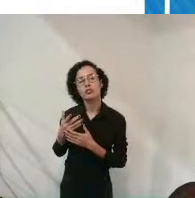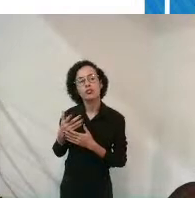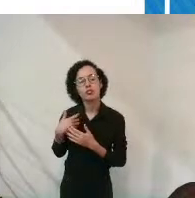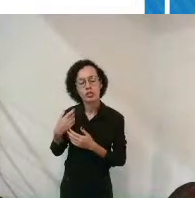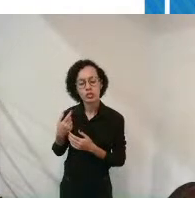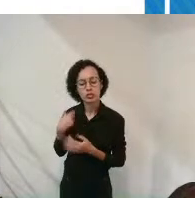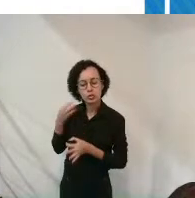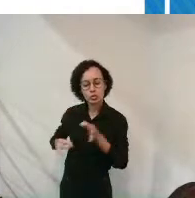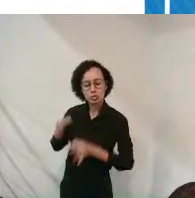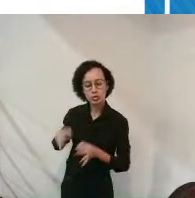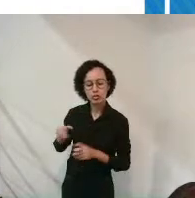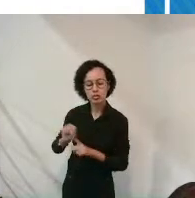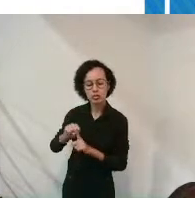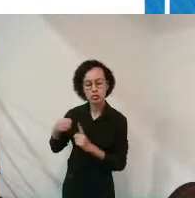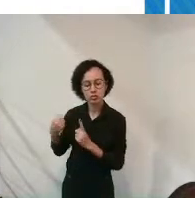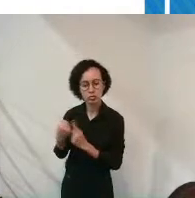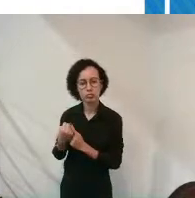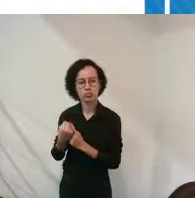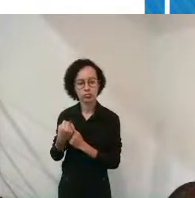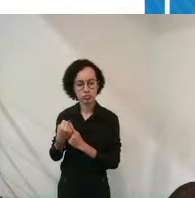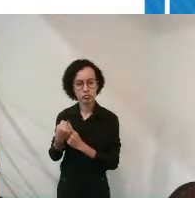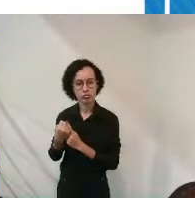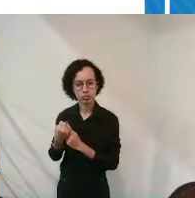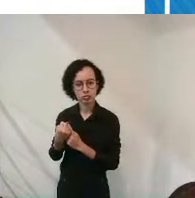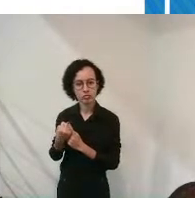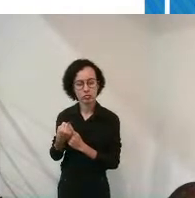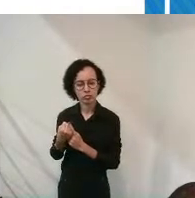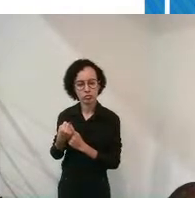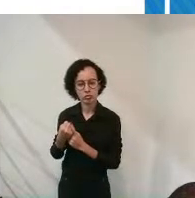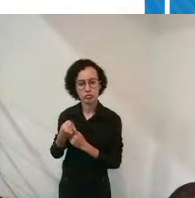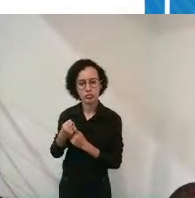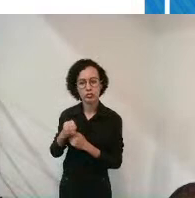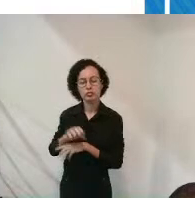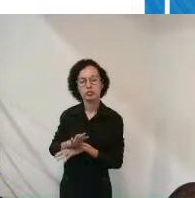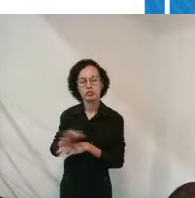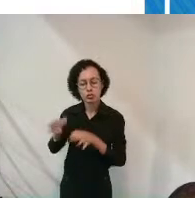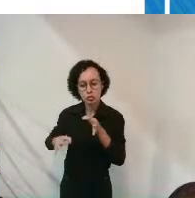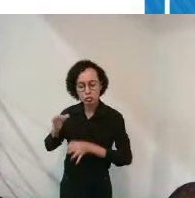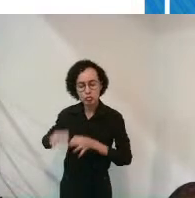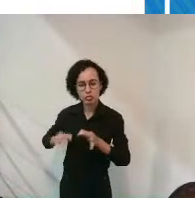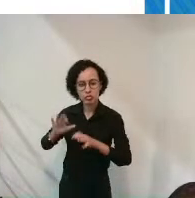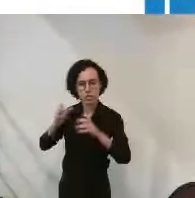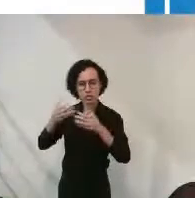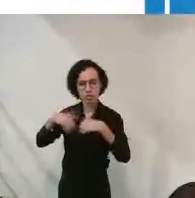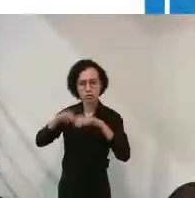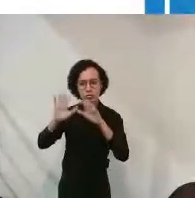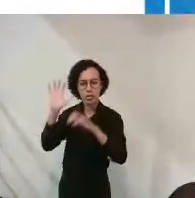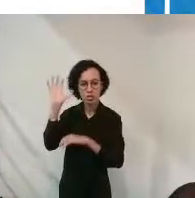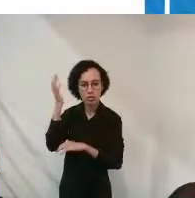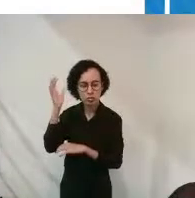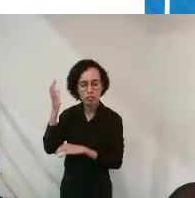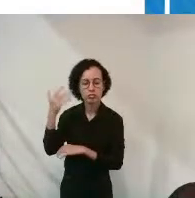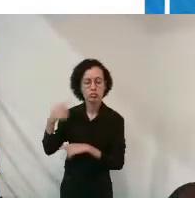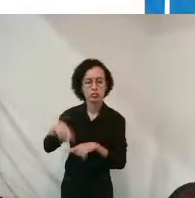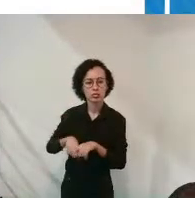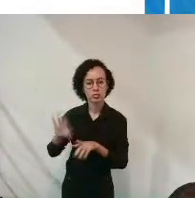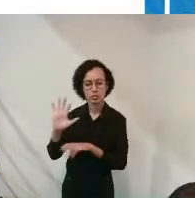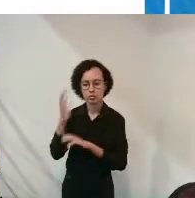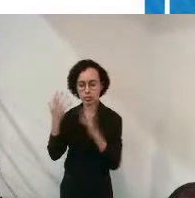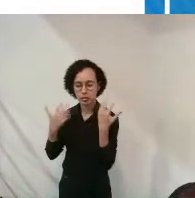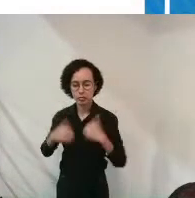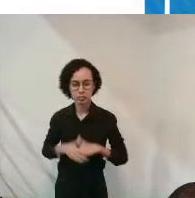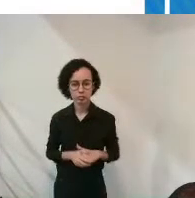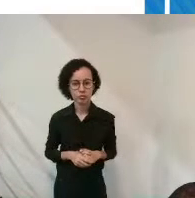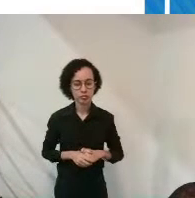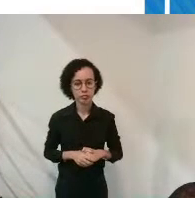justiça social, de buscar justiça climática, justiça ambiental, né? E como